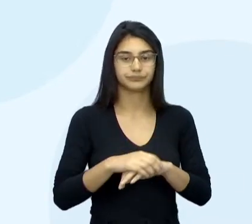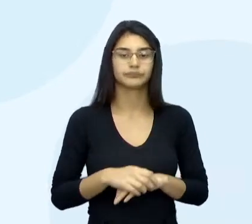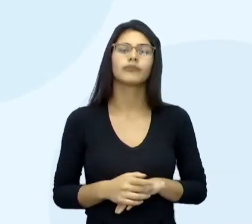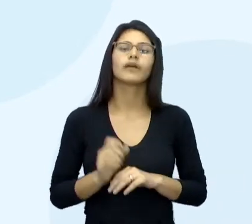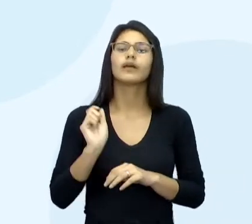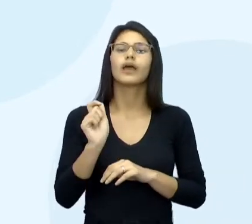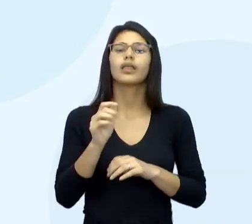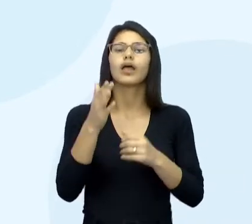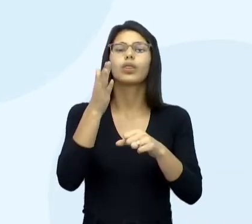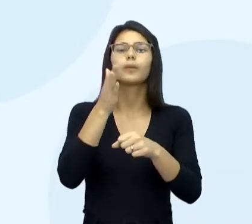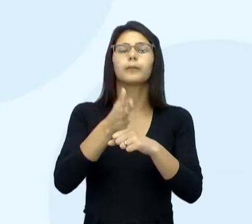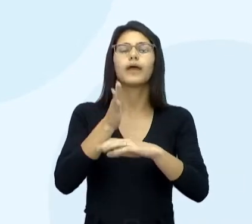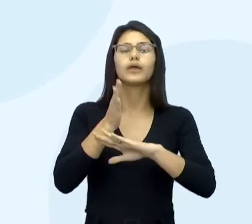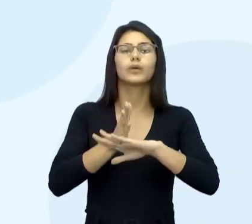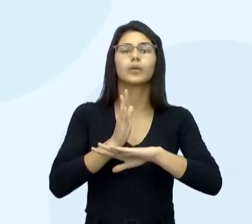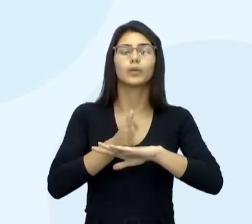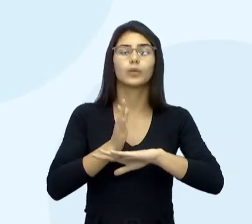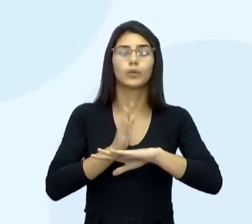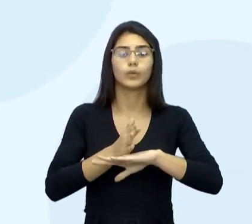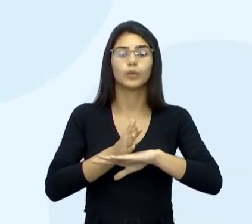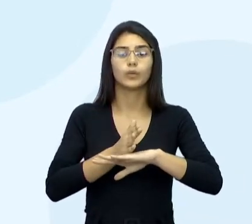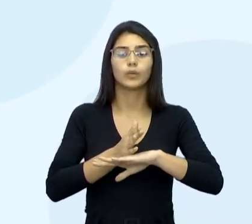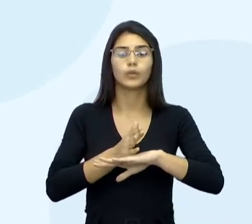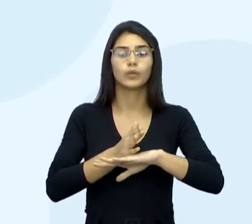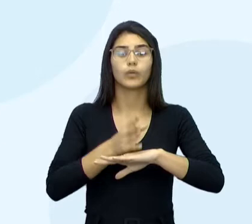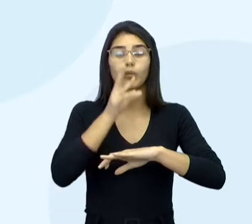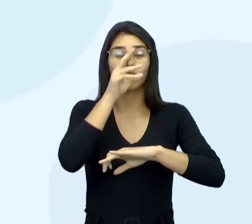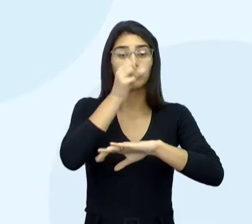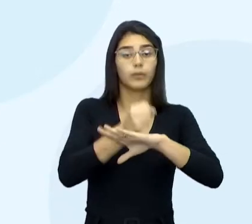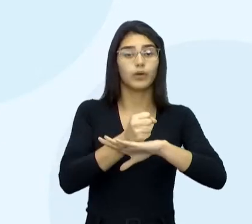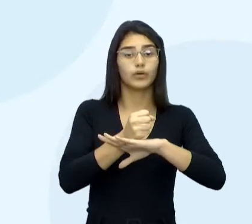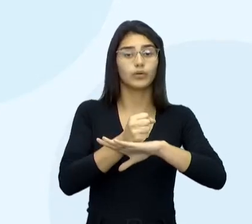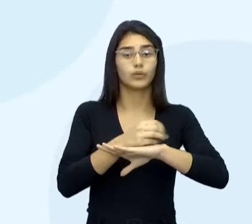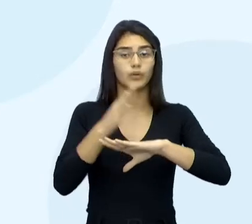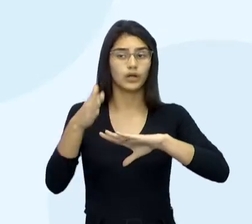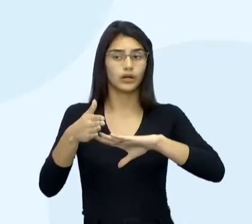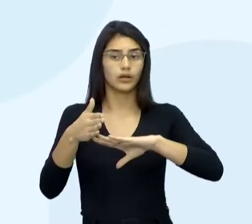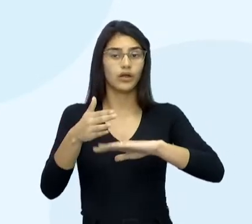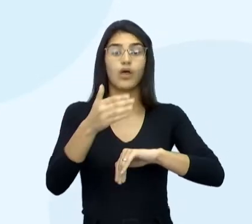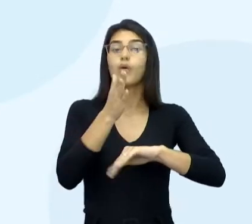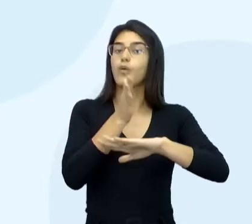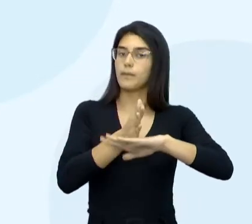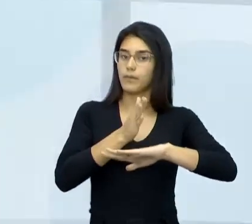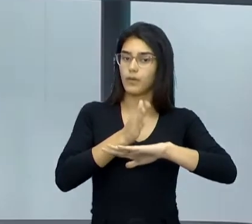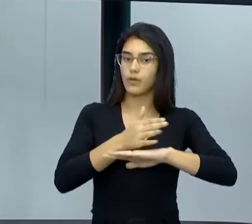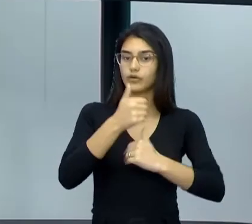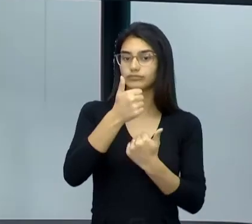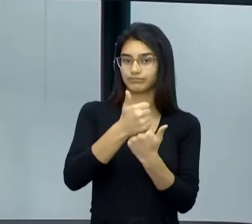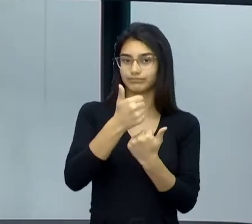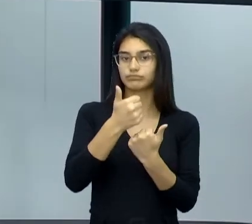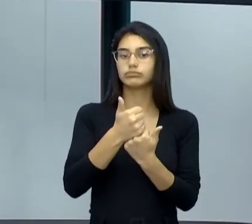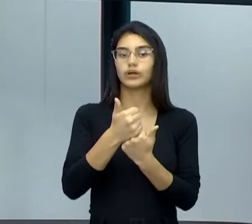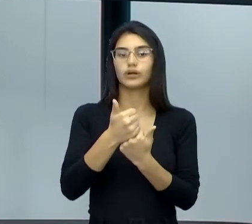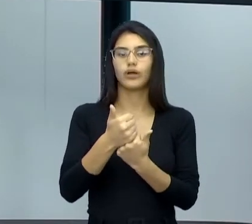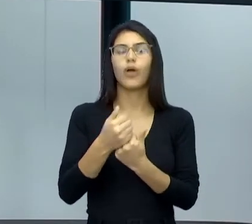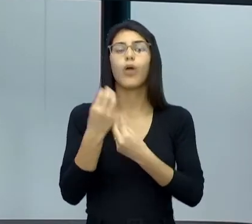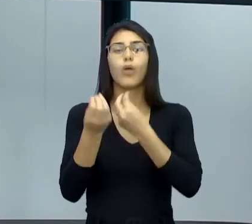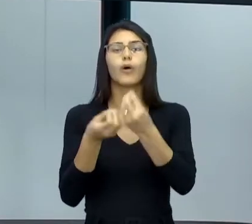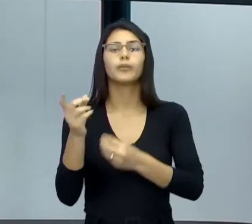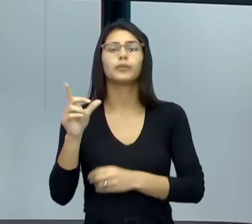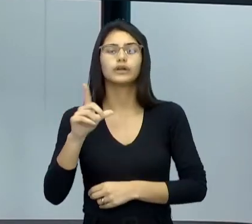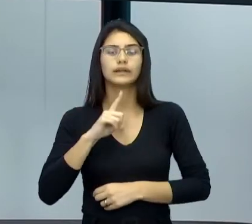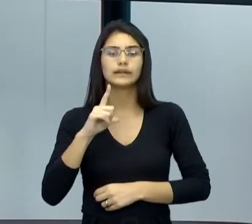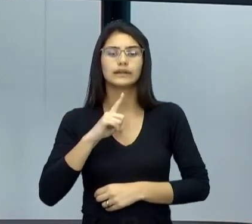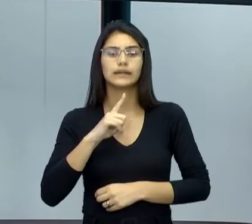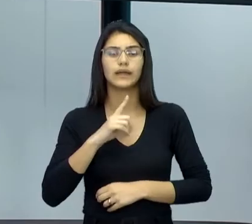Quem é que está no meio? A força resistente, a força potente ou o apoio? Ah, é o apoio ou o fulcro. Como eu tenho